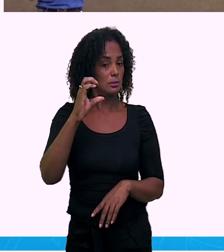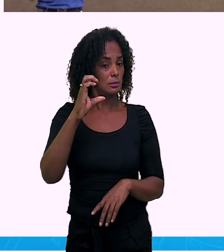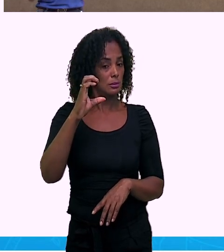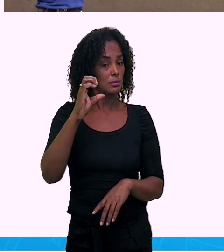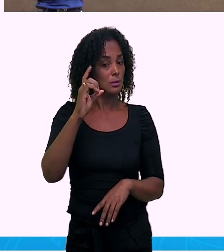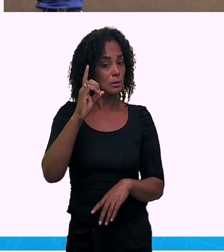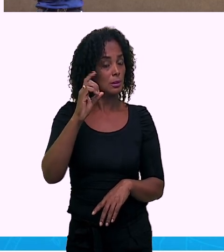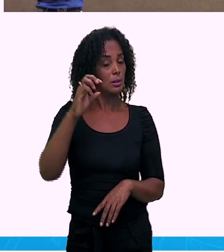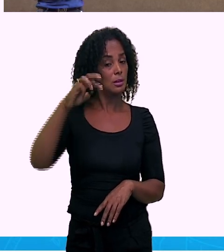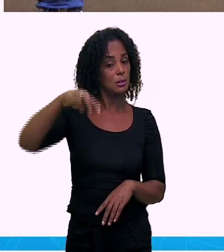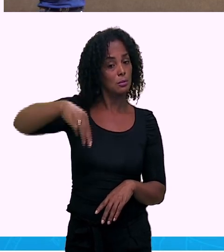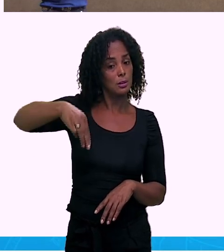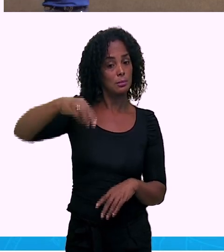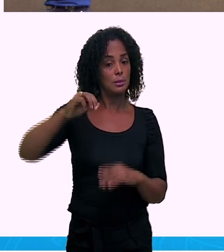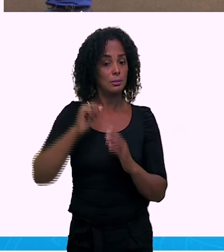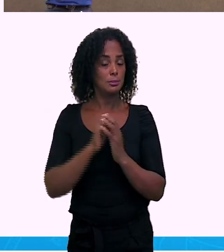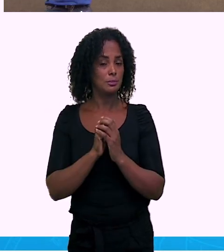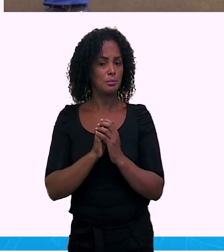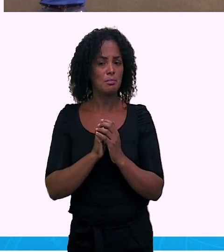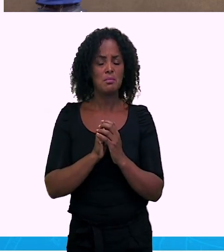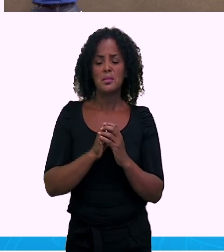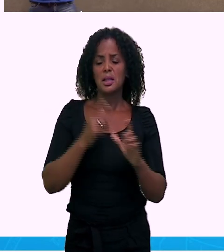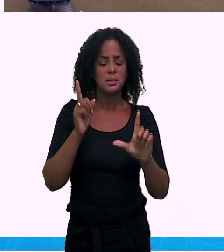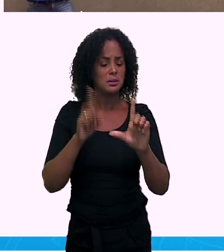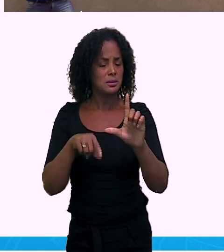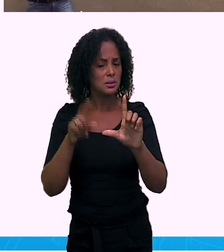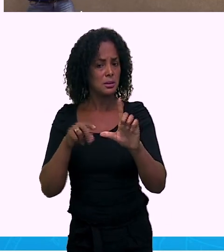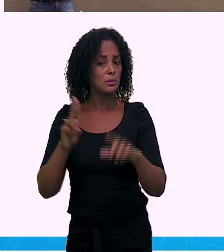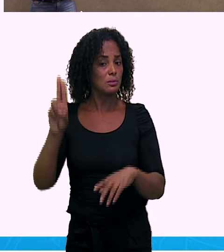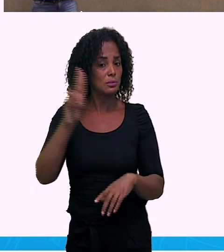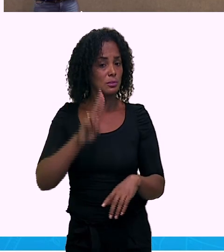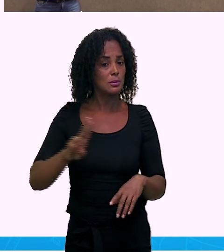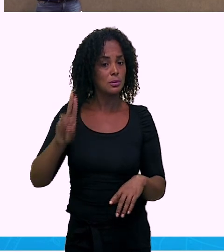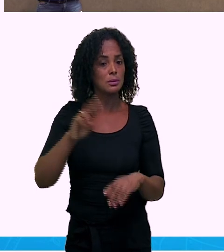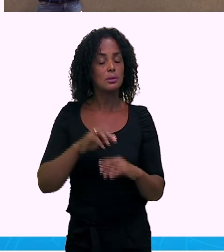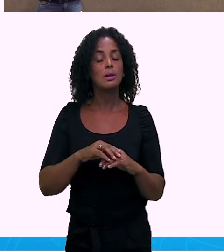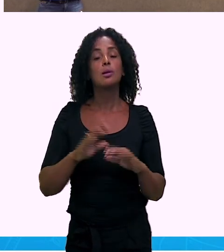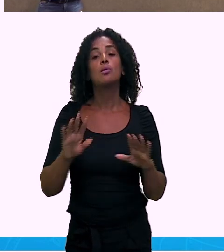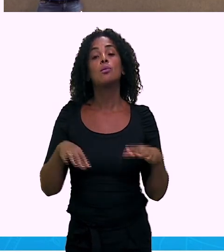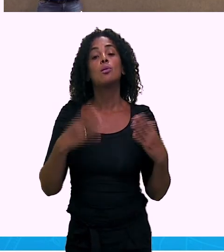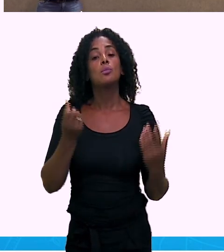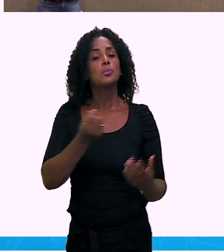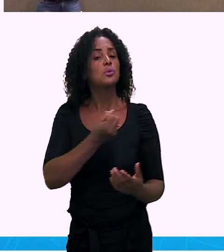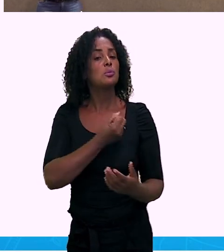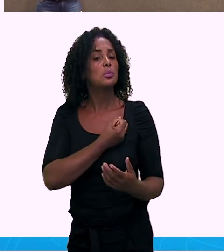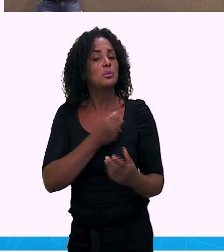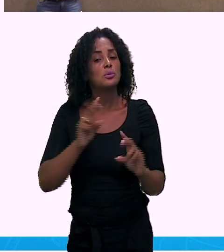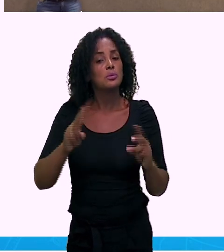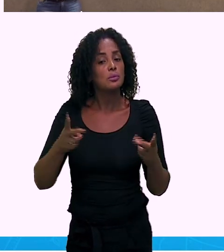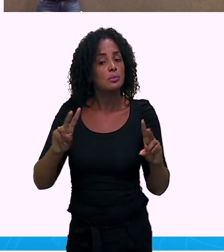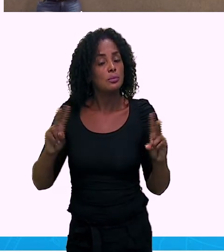D e o M. Essas letras são usadas como algarismos